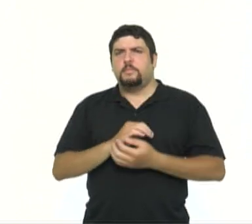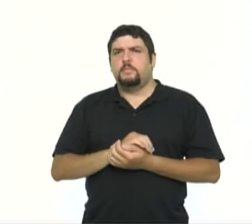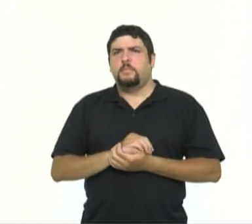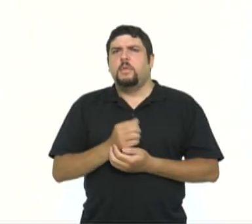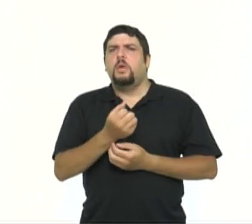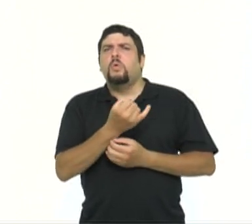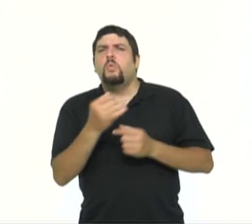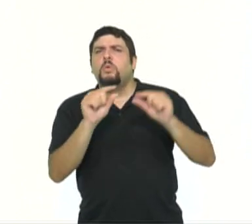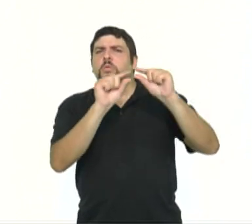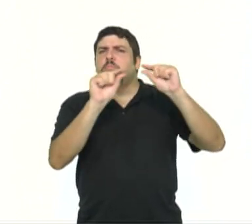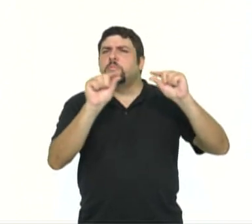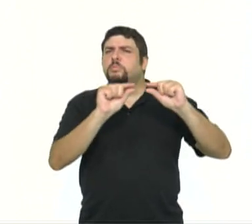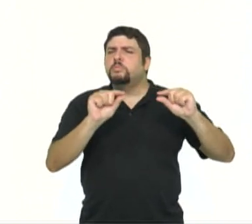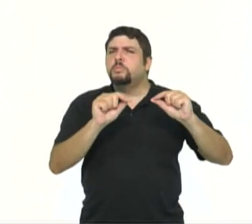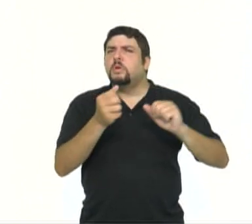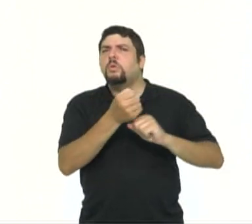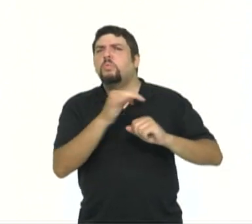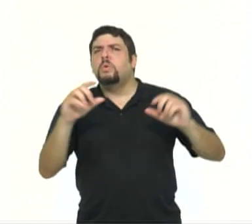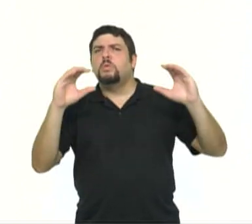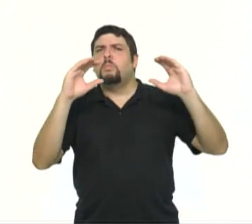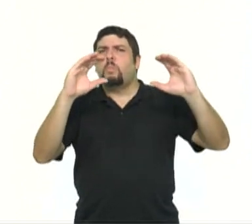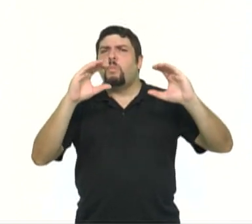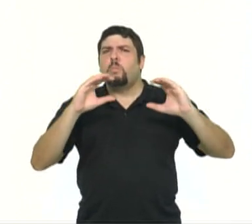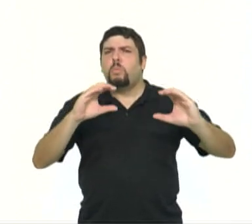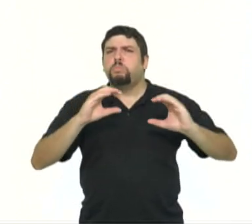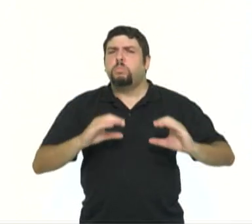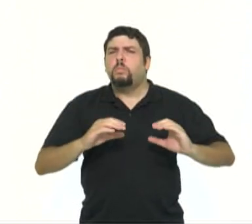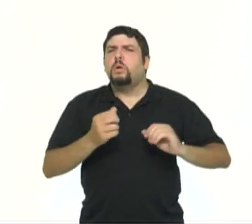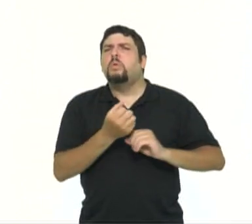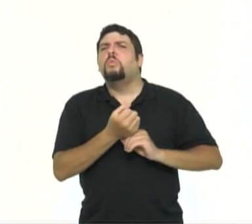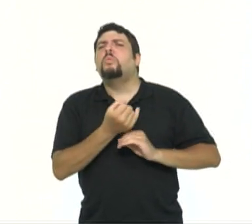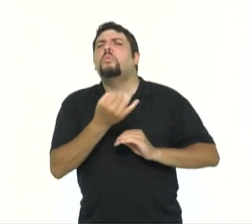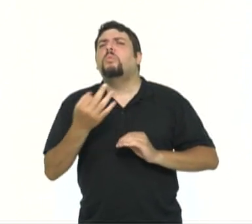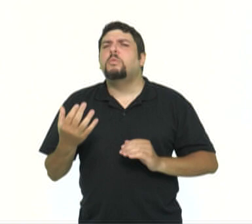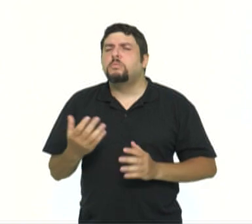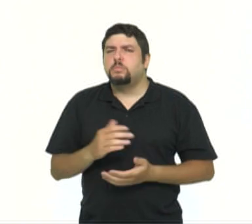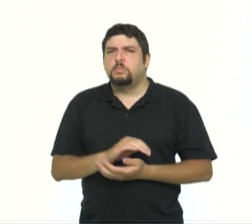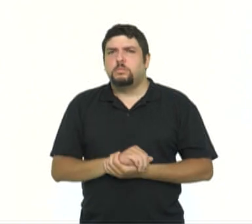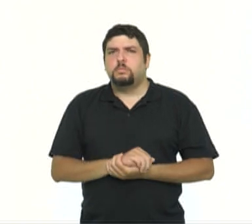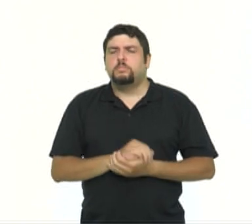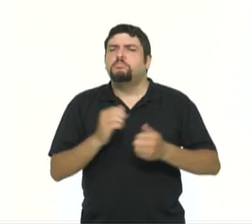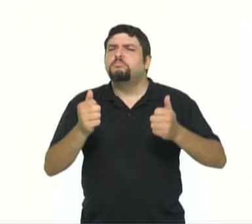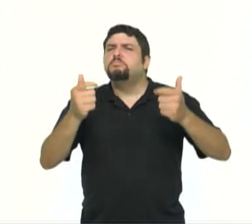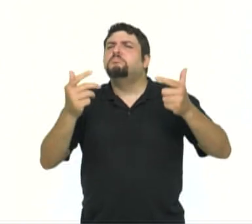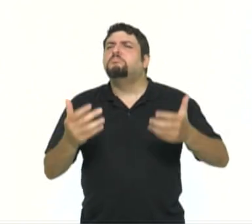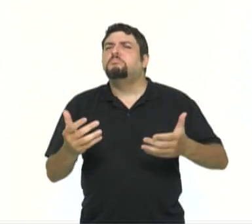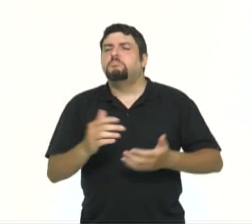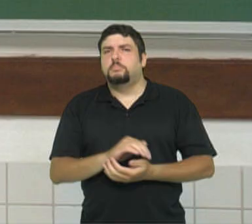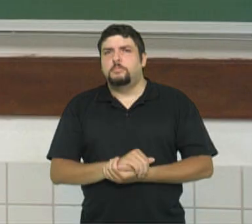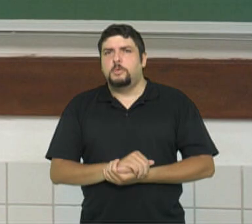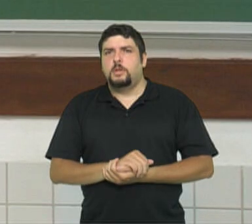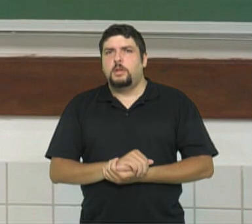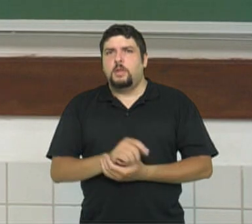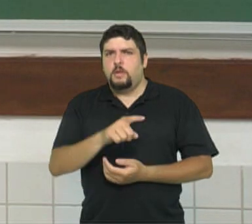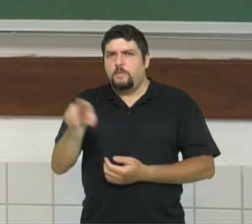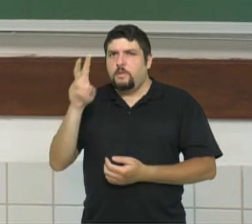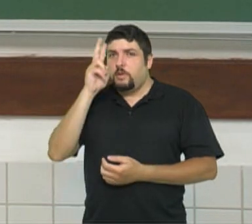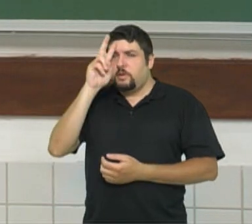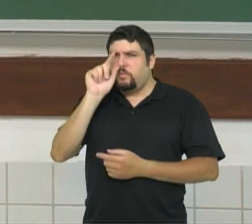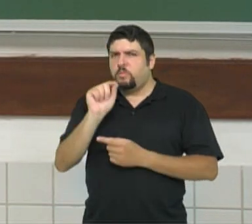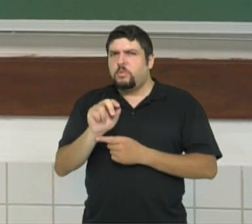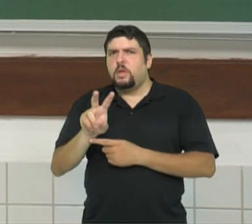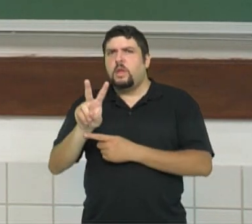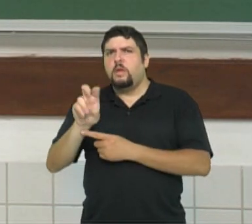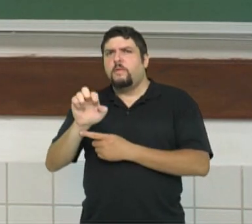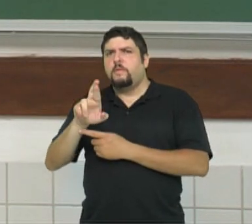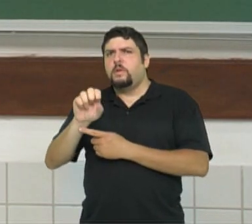e quantas estrofes o poema de Florbela Espanca apresenta? Explique. Vocês lembram o que são versos,